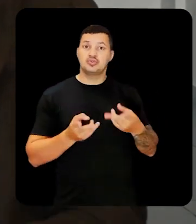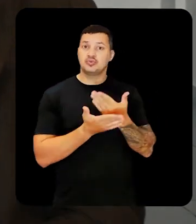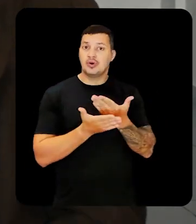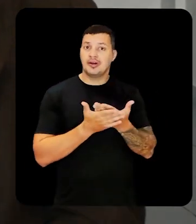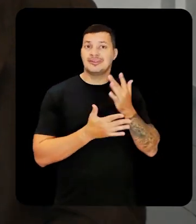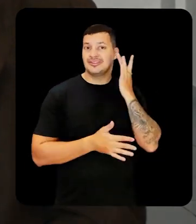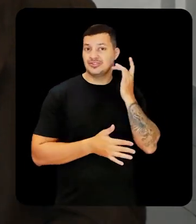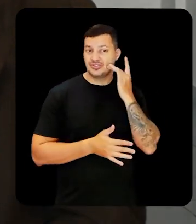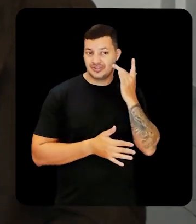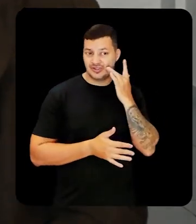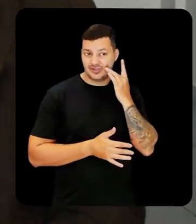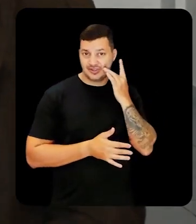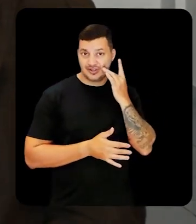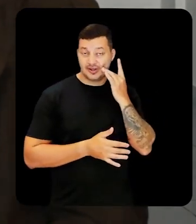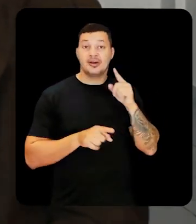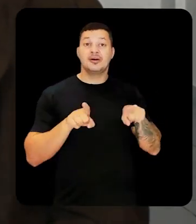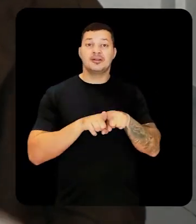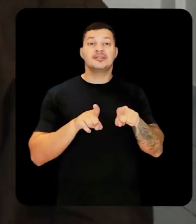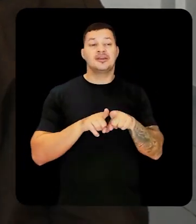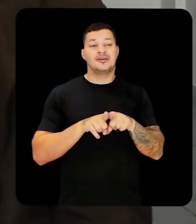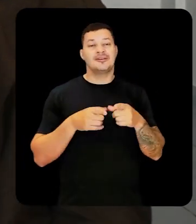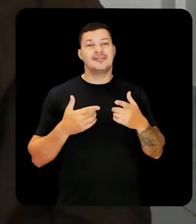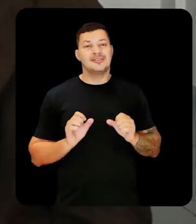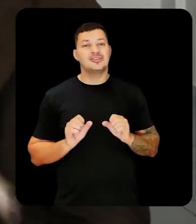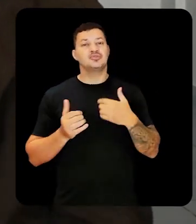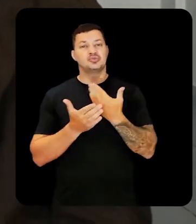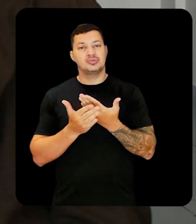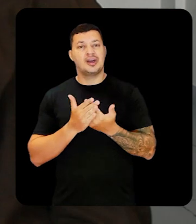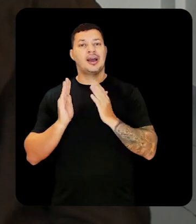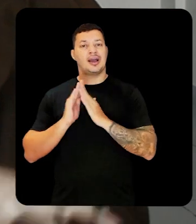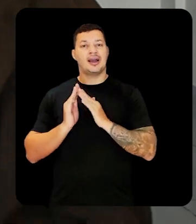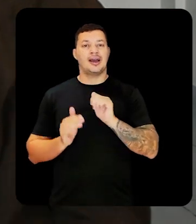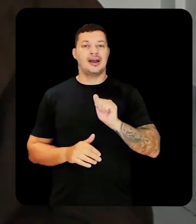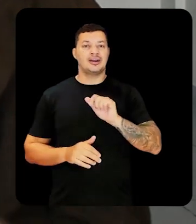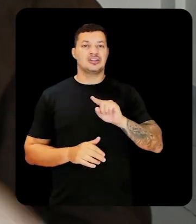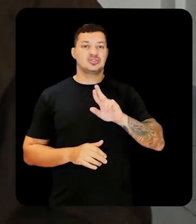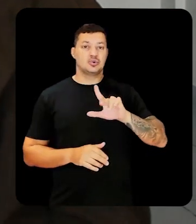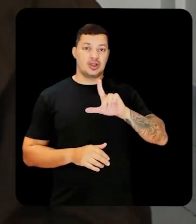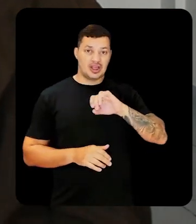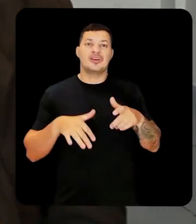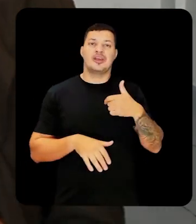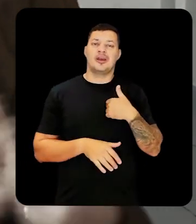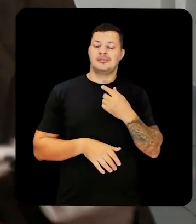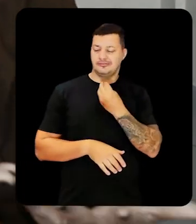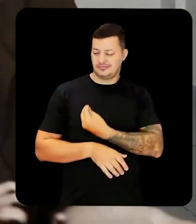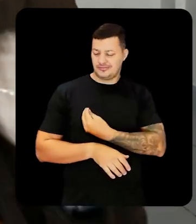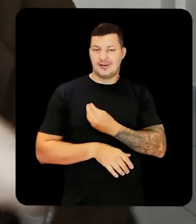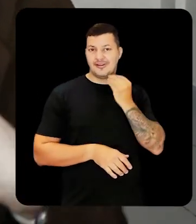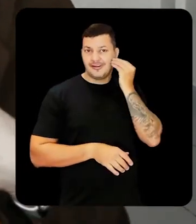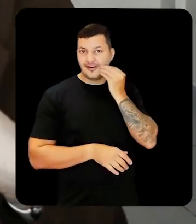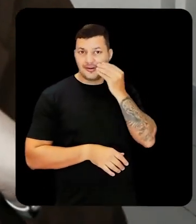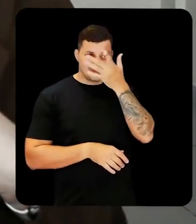fazendo teatro lá, mas também fazia aqui. Fiz com a Casa dos Azulejos e também fiz com o Risco Teatral. E eu